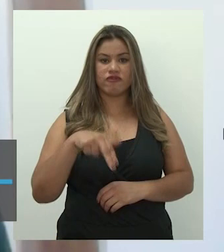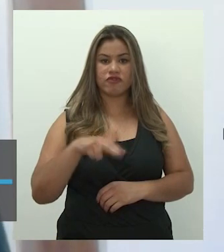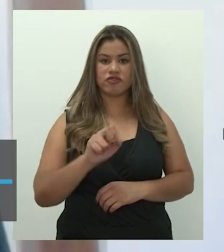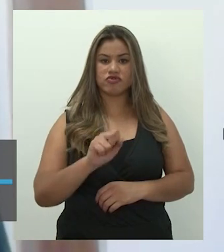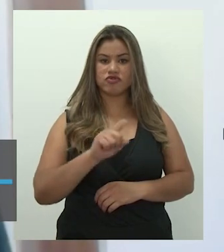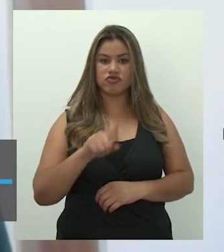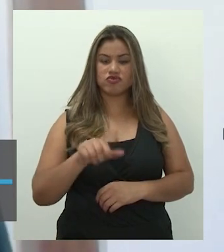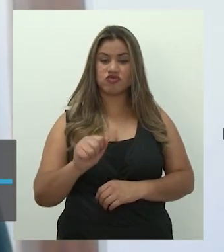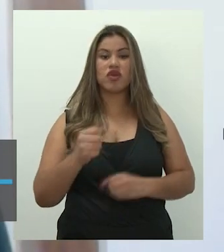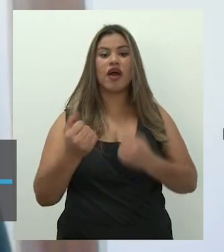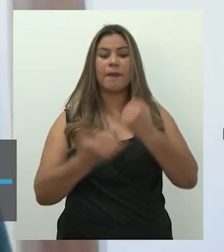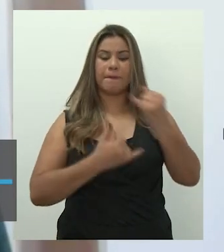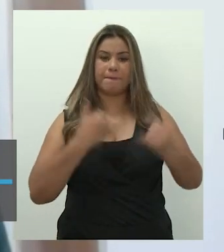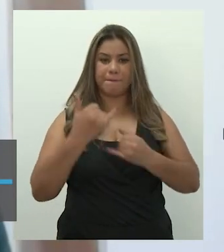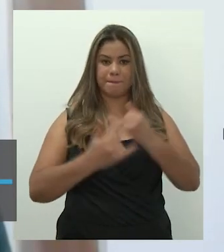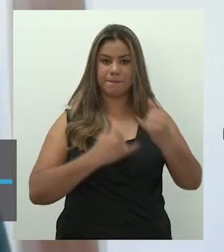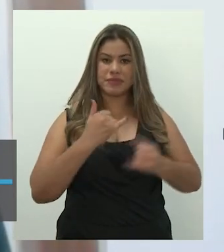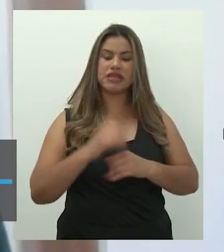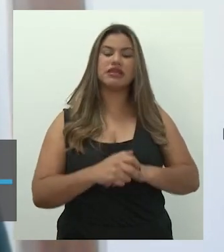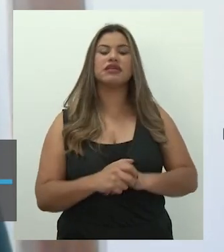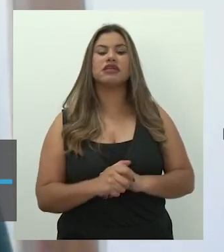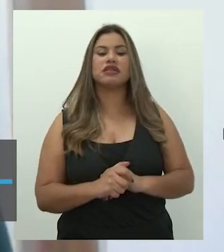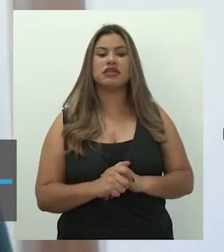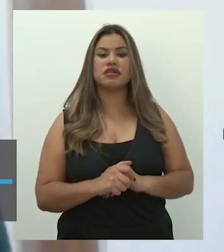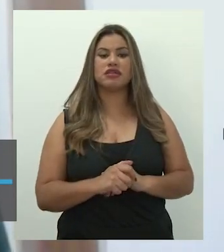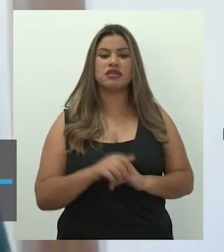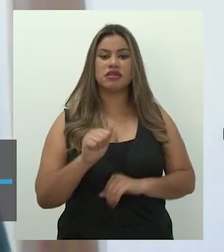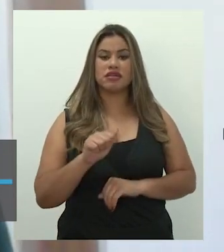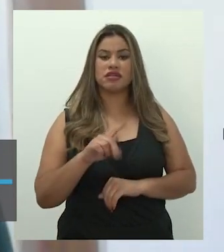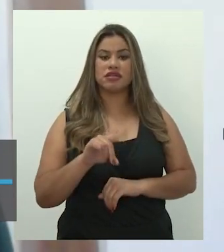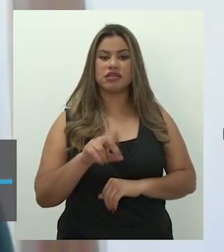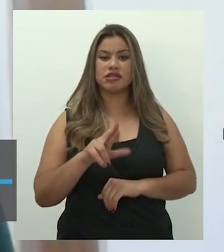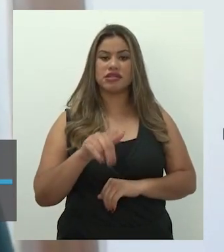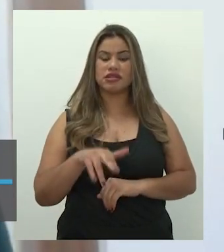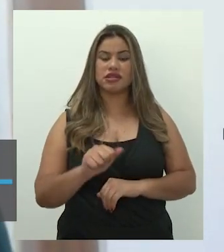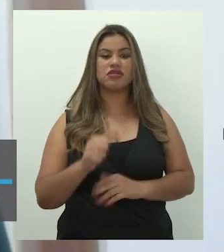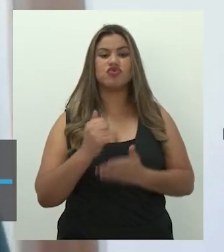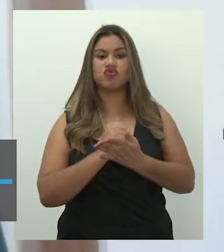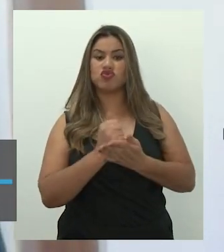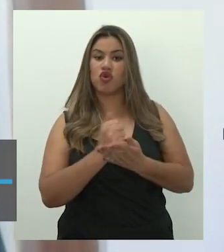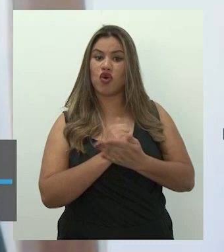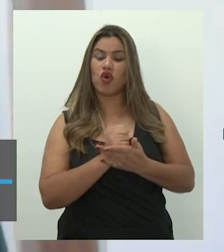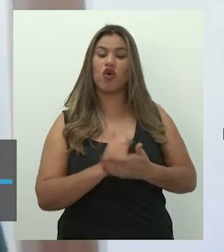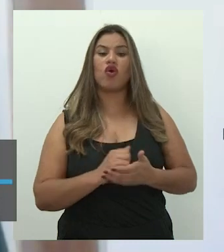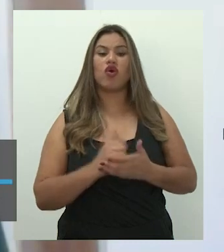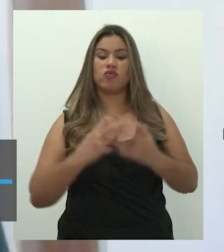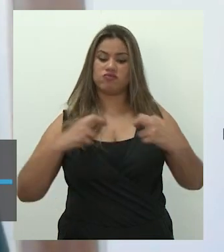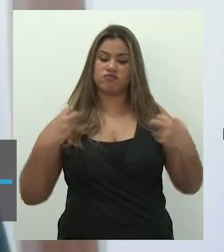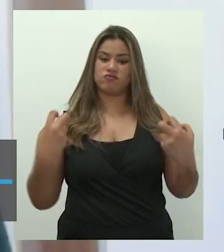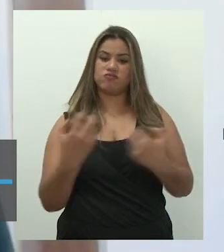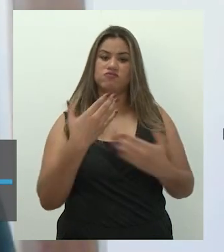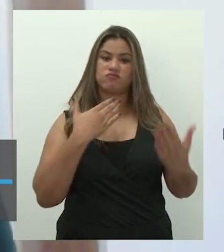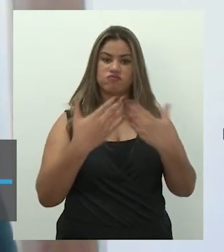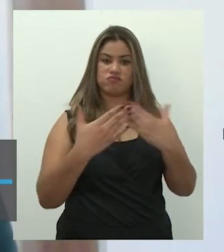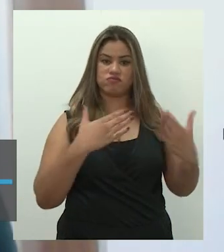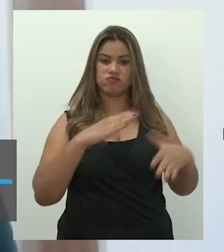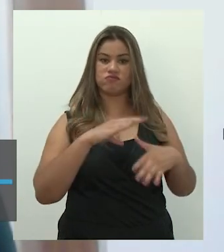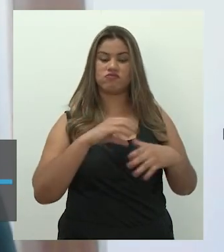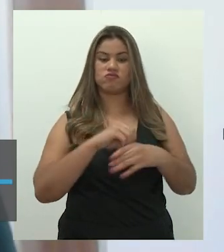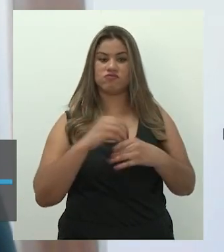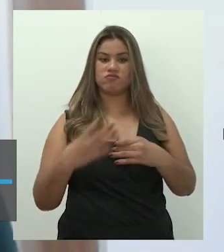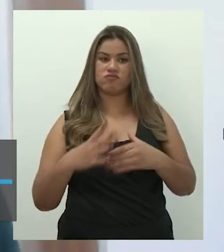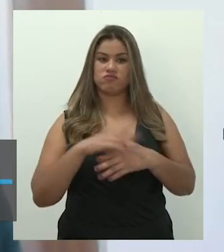concreto, brincadeiras, professora Adriana, jogos, roda de conversa, material